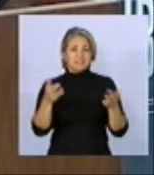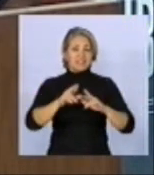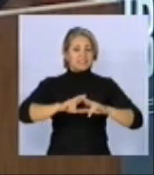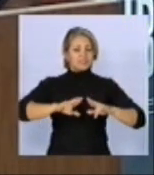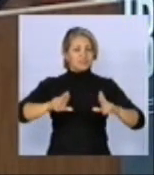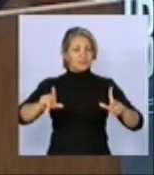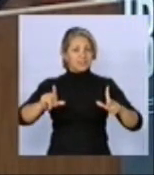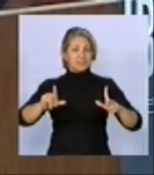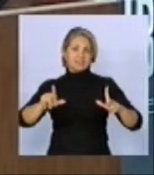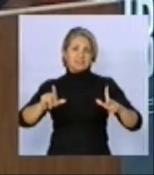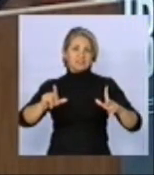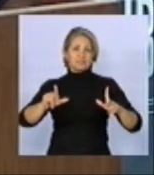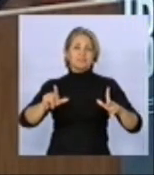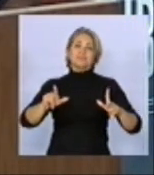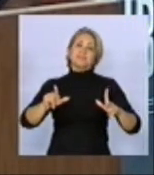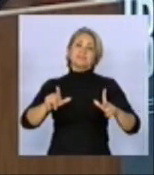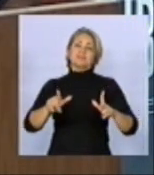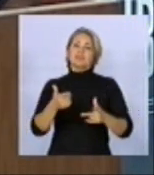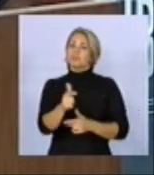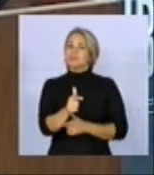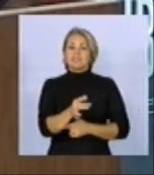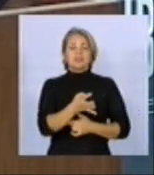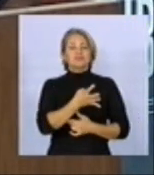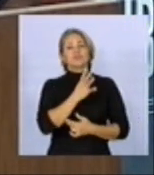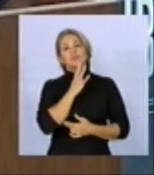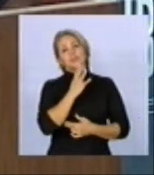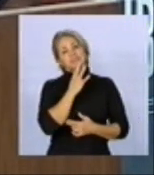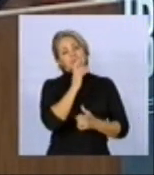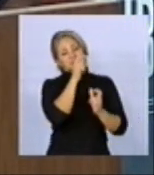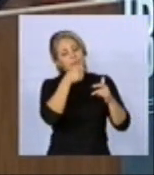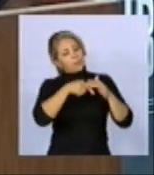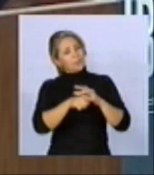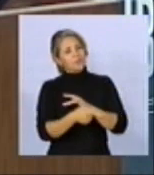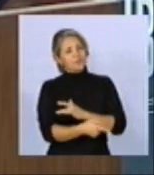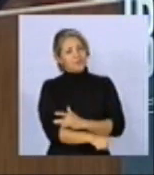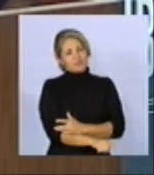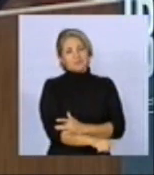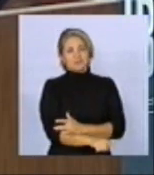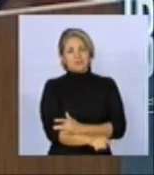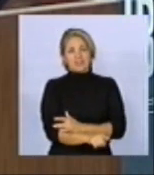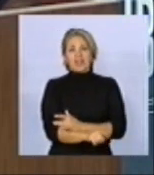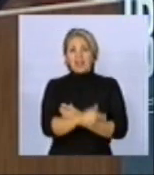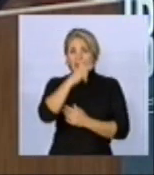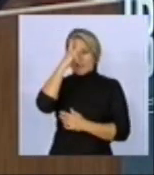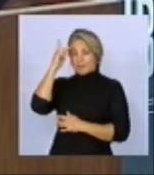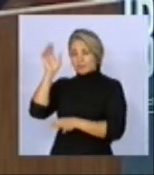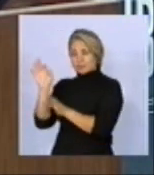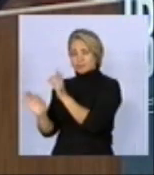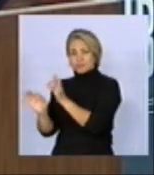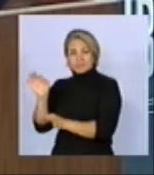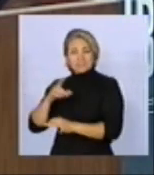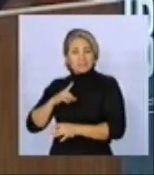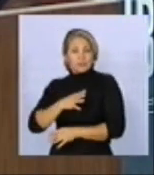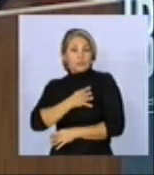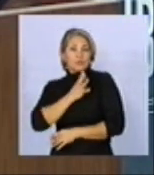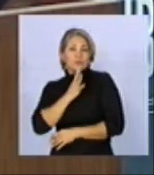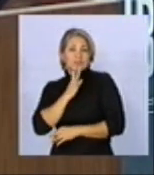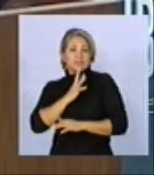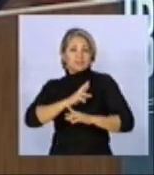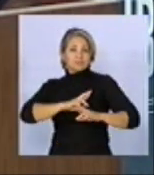conhecimento enciclopédico da magistratura os juízes tem tem por ficção um conhecimento